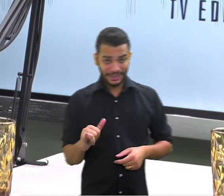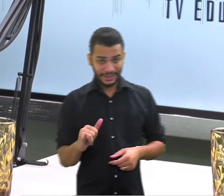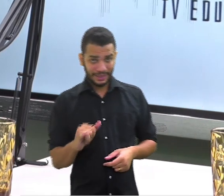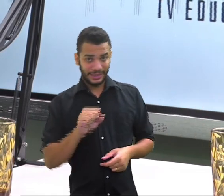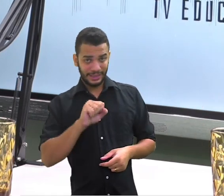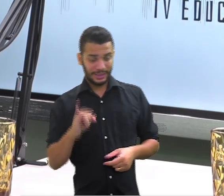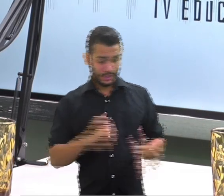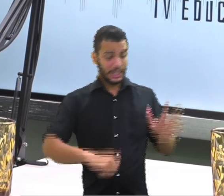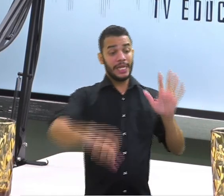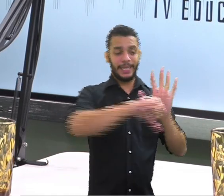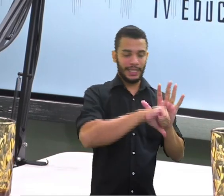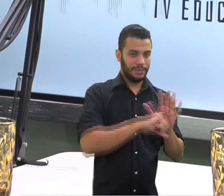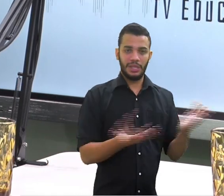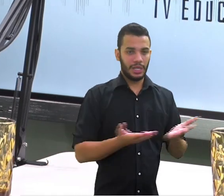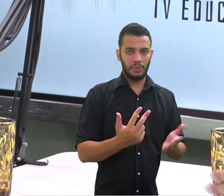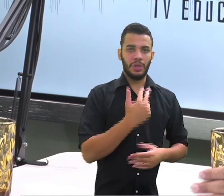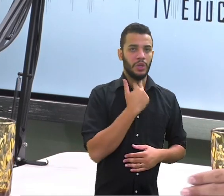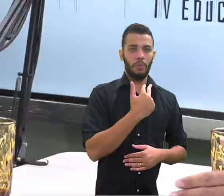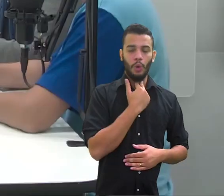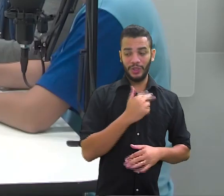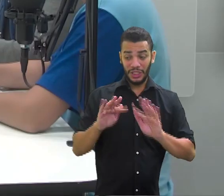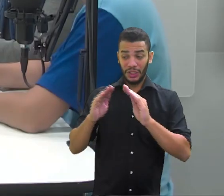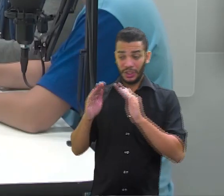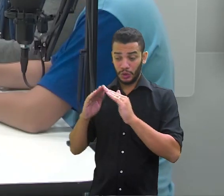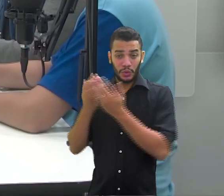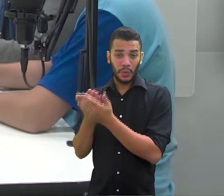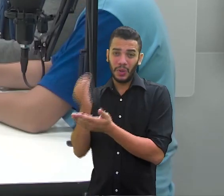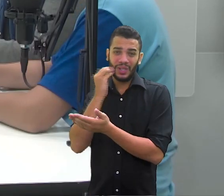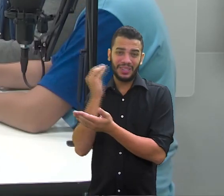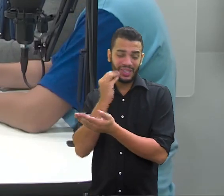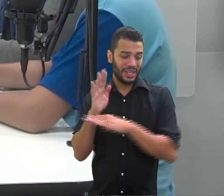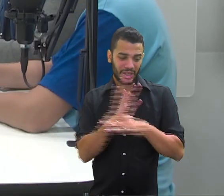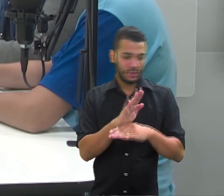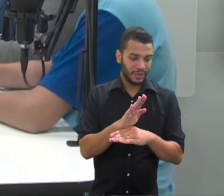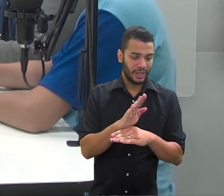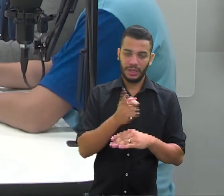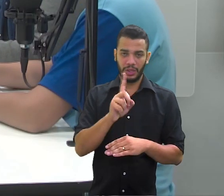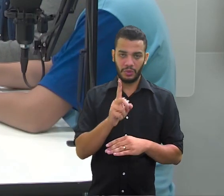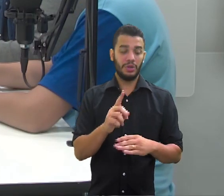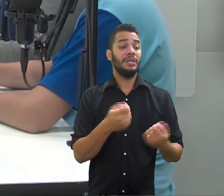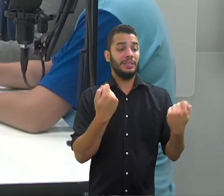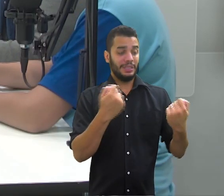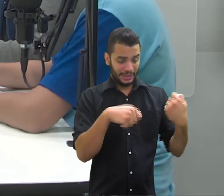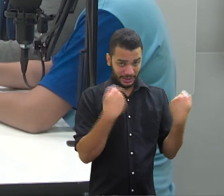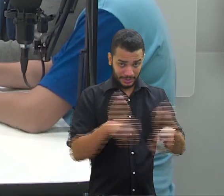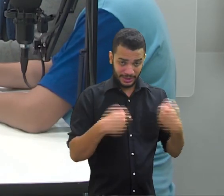tentar administrar. Tem que acionar os órgãos competentes. Trabalha bastante a prevenção para não deixar